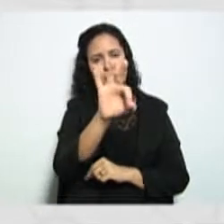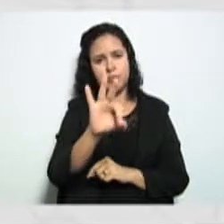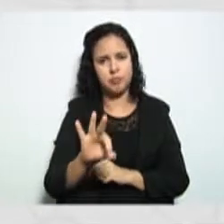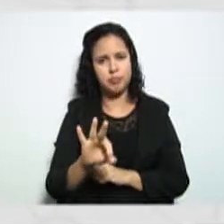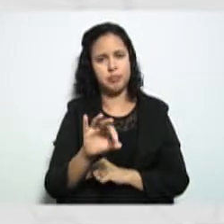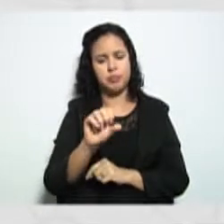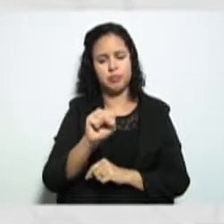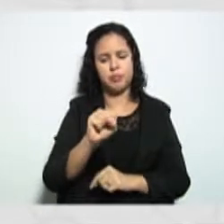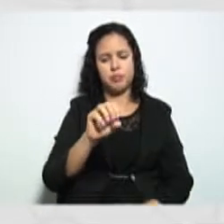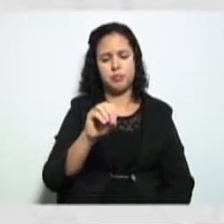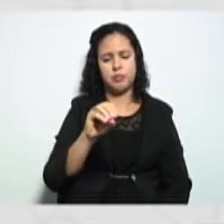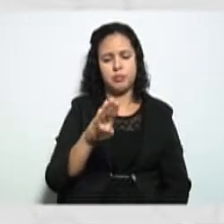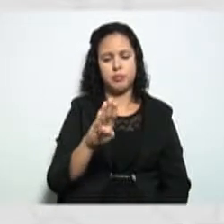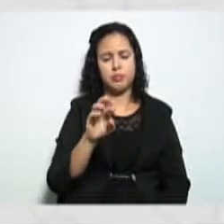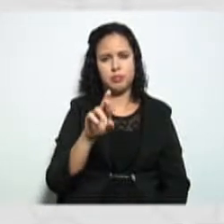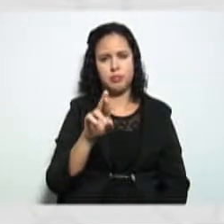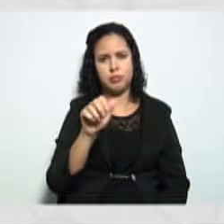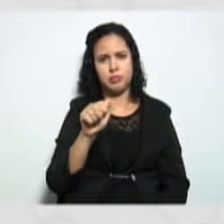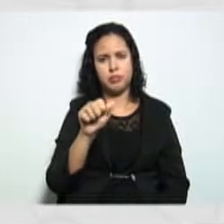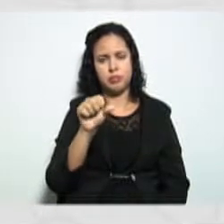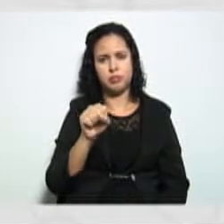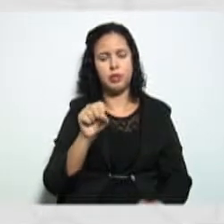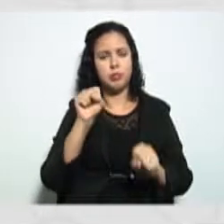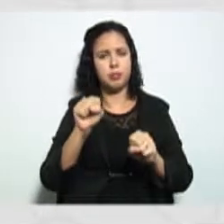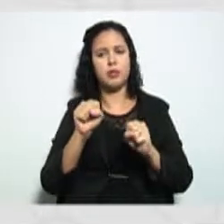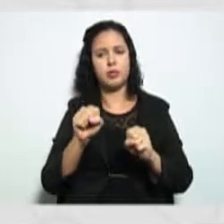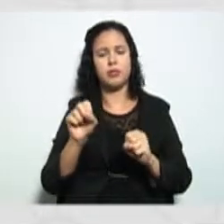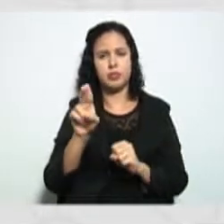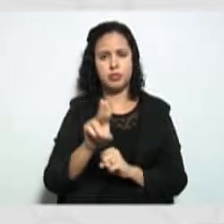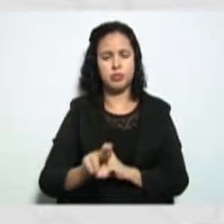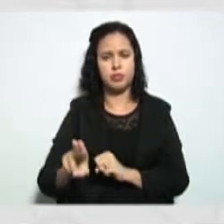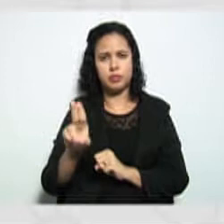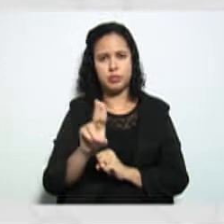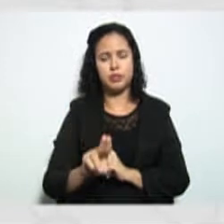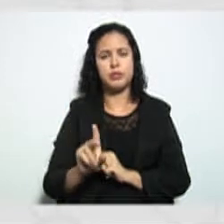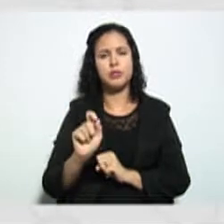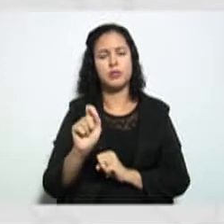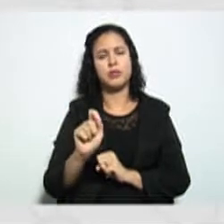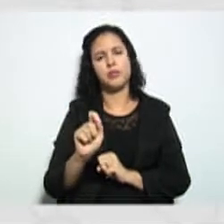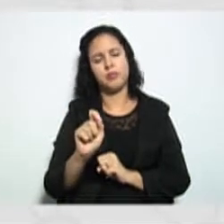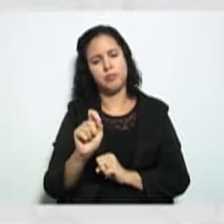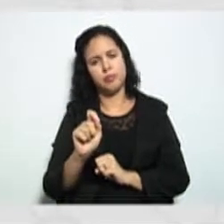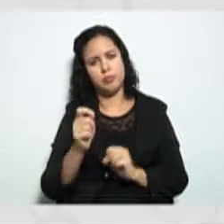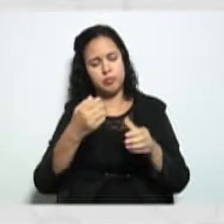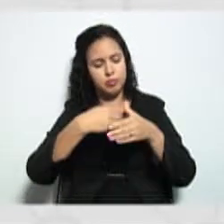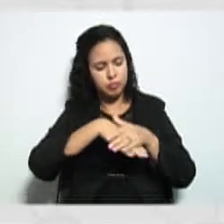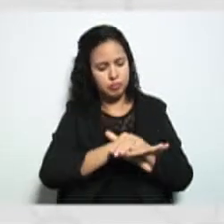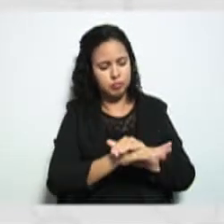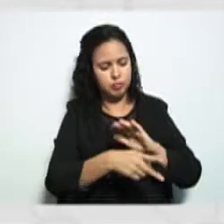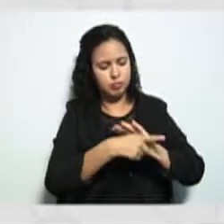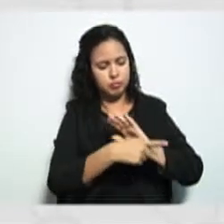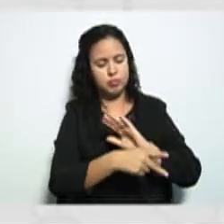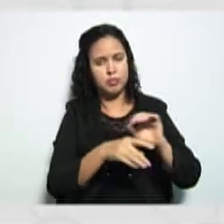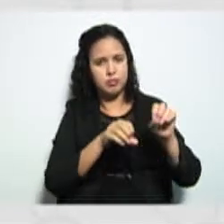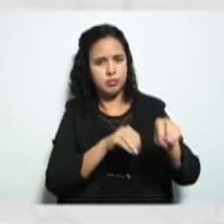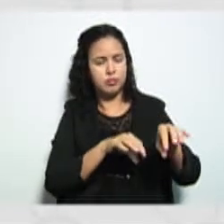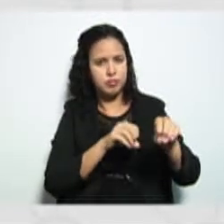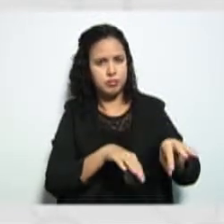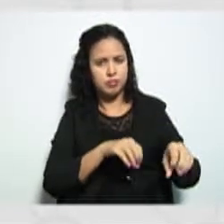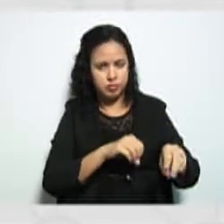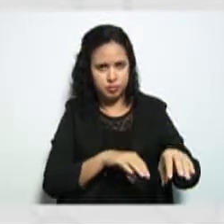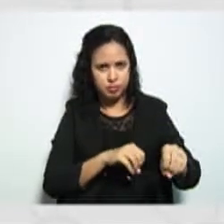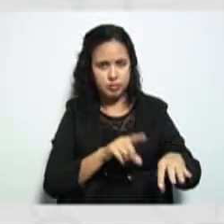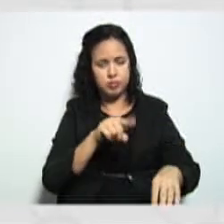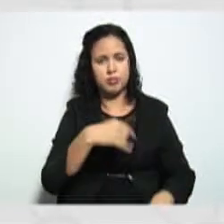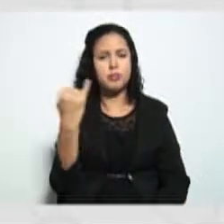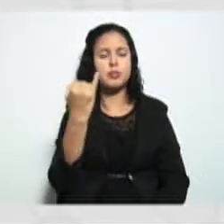das sobras pode ser usado para os fundos, é obrigatoriamente que vá para o fundo educacional. Esse fundo educacional é um ponto muito